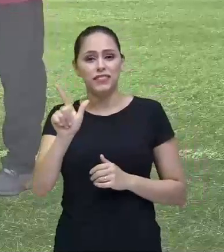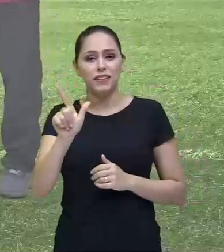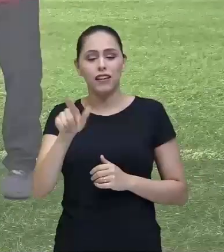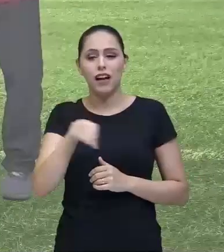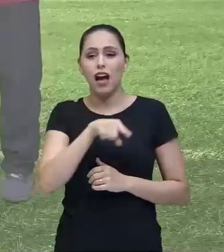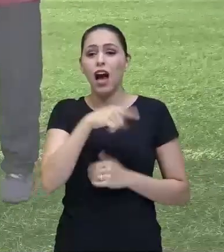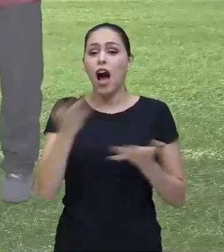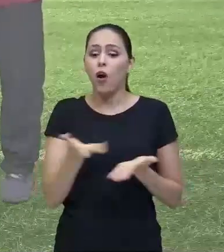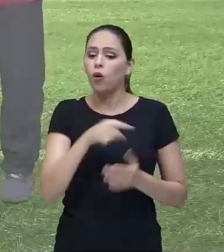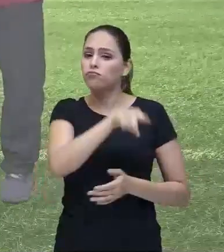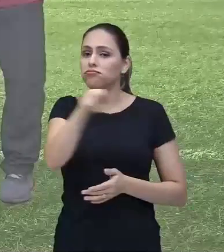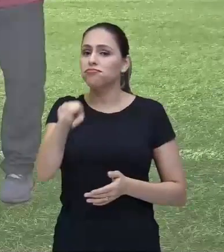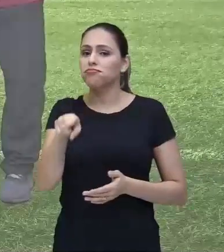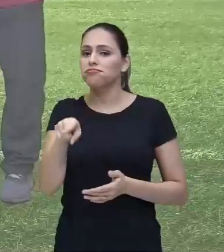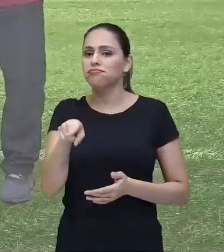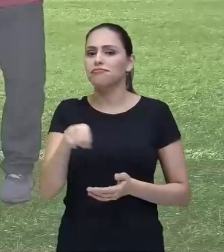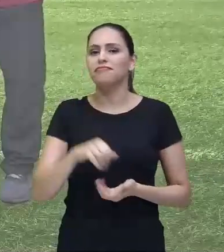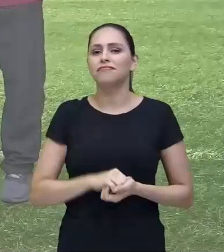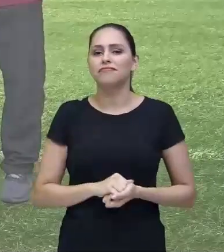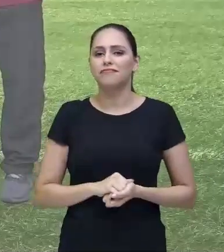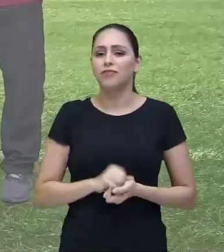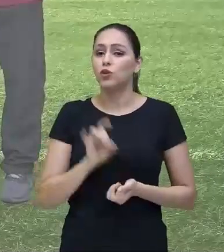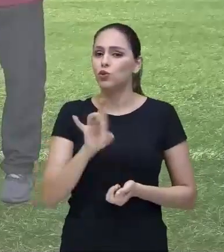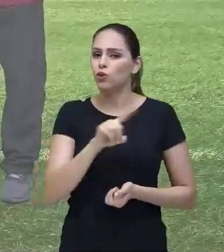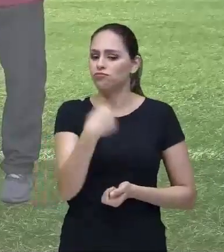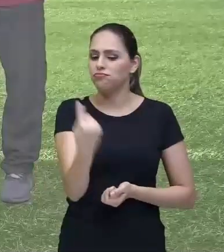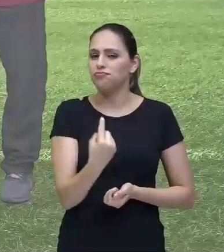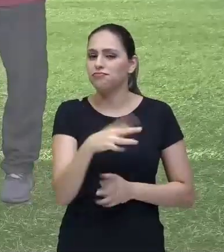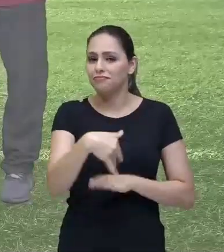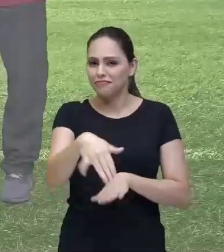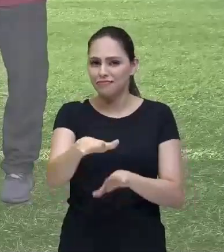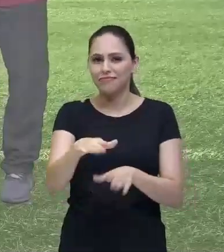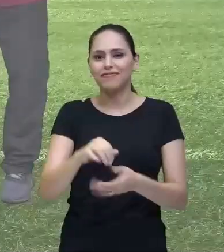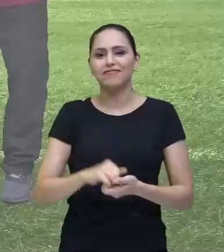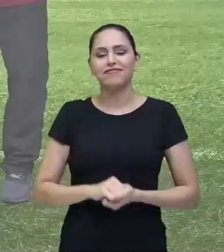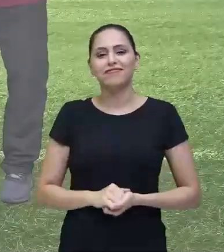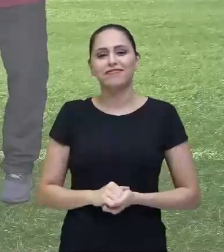Agora eu quero ver vocês aí. Vamos lá. Só vocês. Só vocês. Concentra. Concentra.